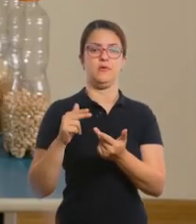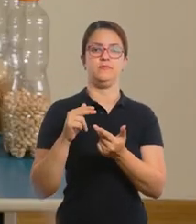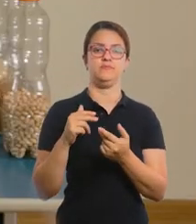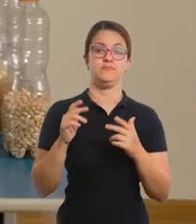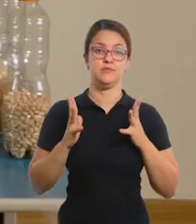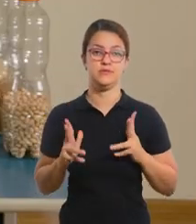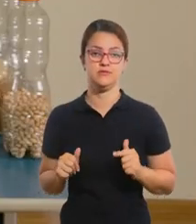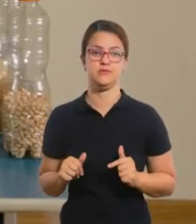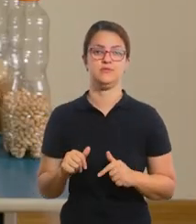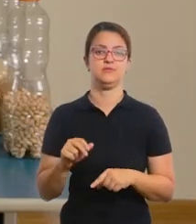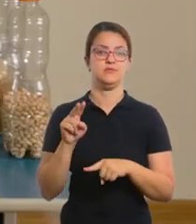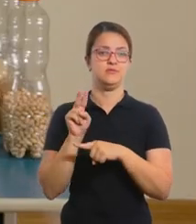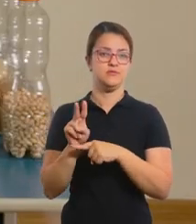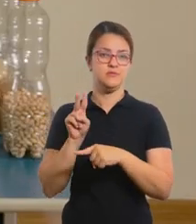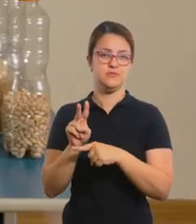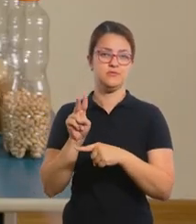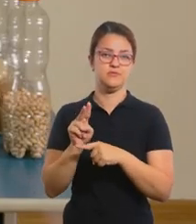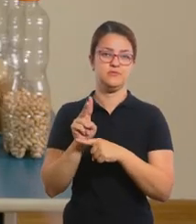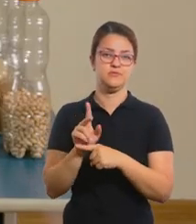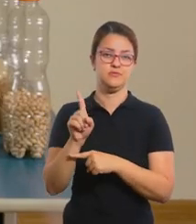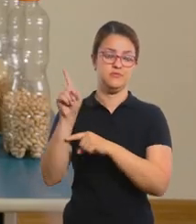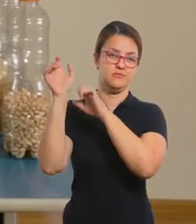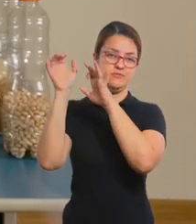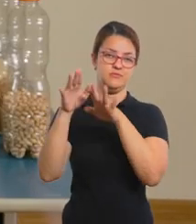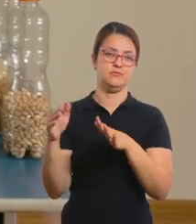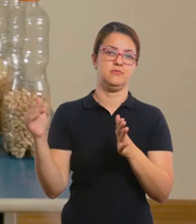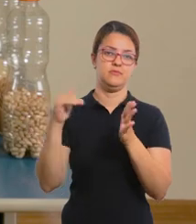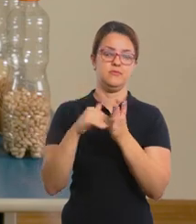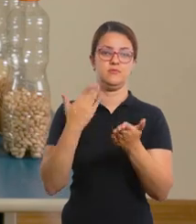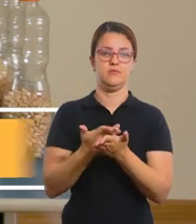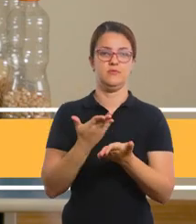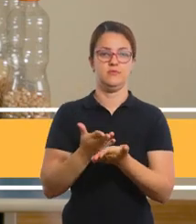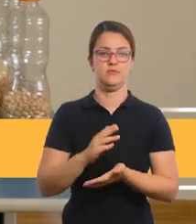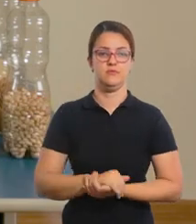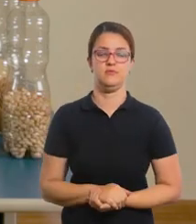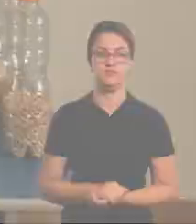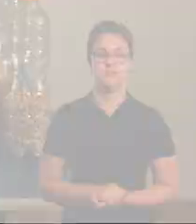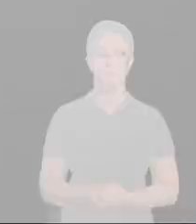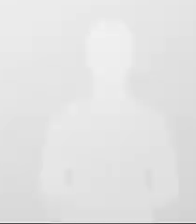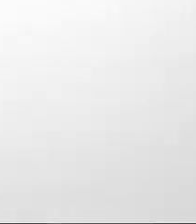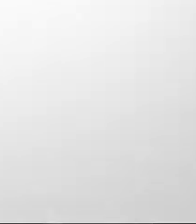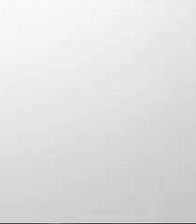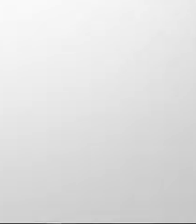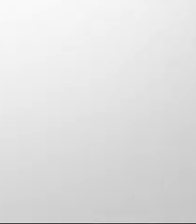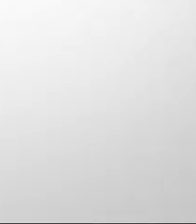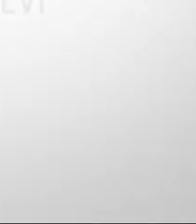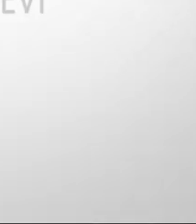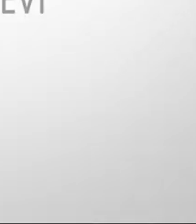Mantenham a higiene, se cuidem. Beijo, fiquem com Deus e até a próxima aula.